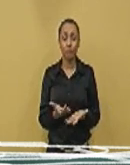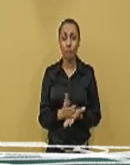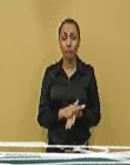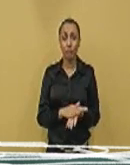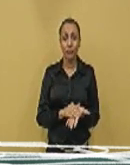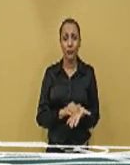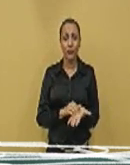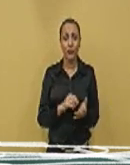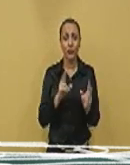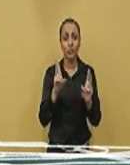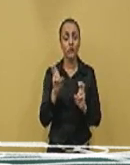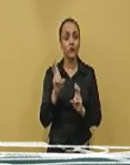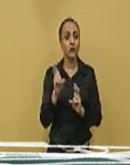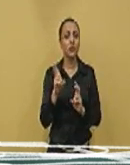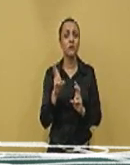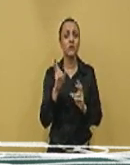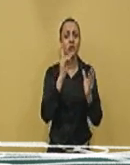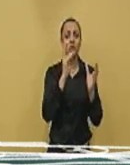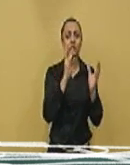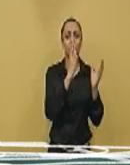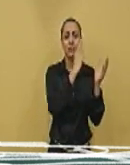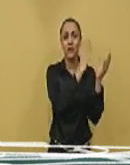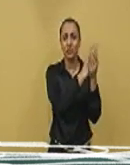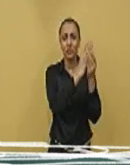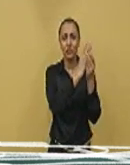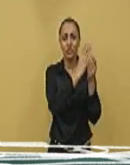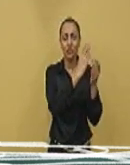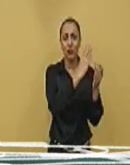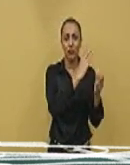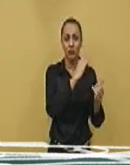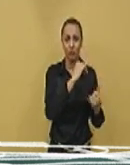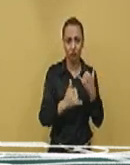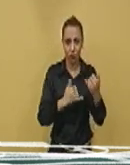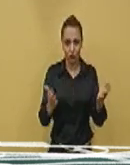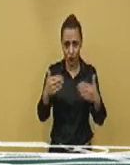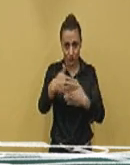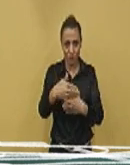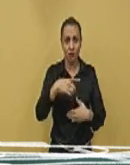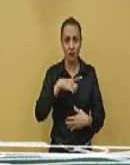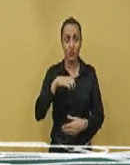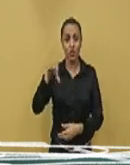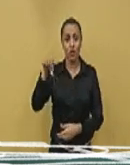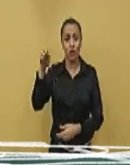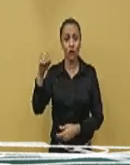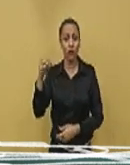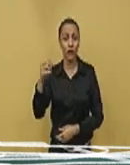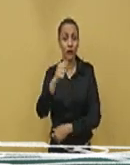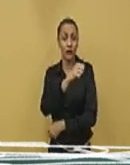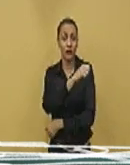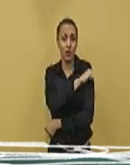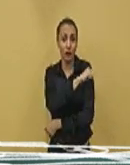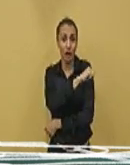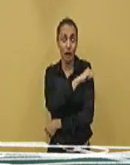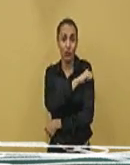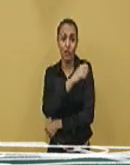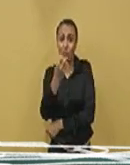a questão da biblioteca, né, brinquedoteca, tiveram 90 estudantes inscritos para 6 vagas. E a pós-graduação,